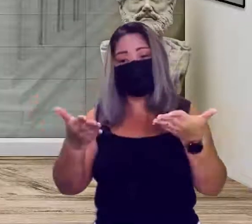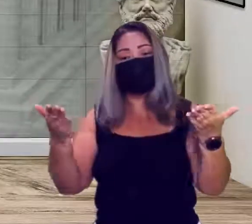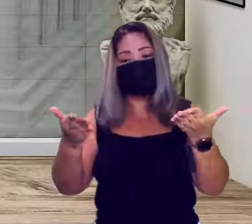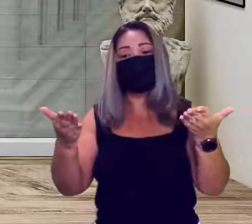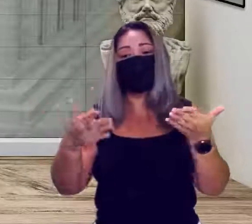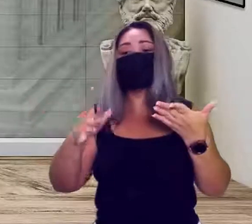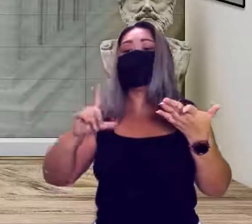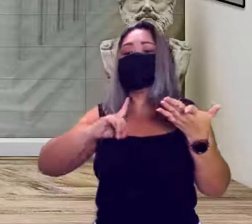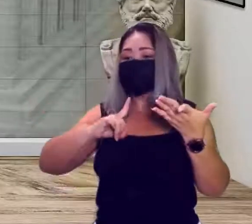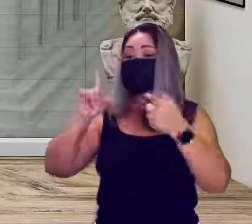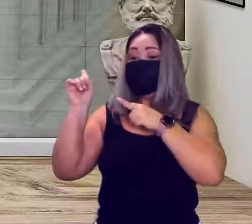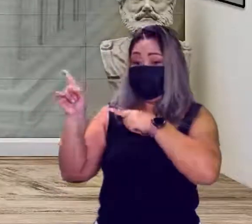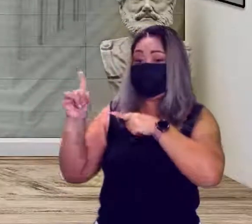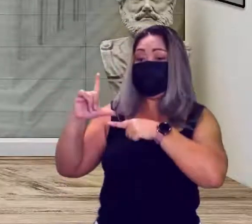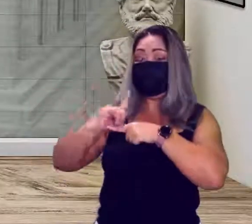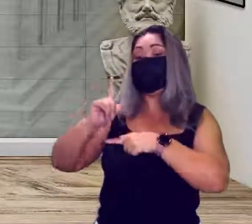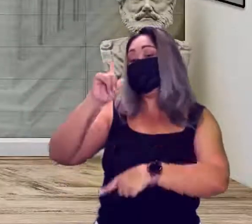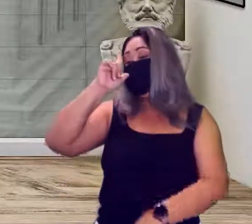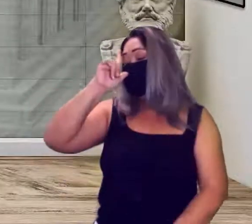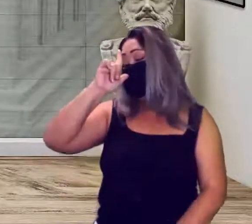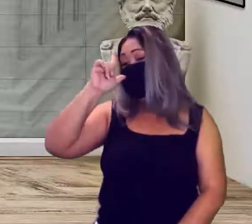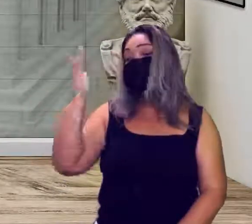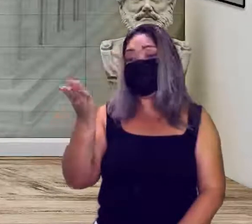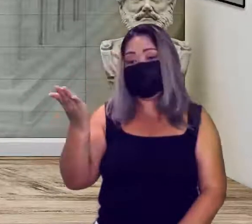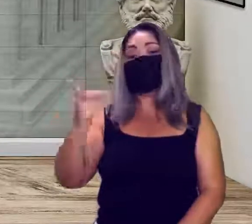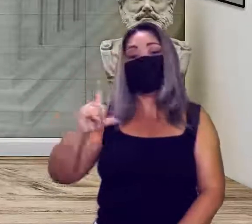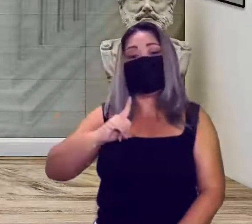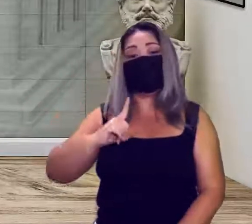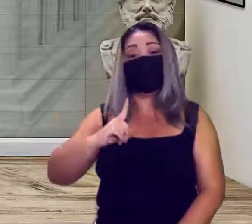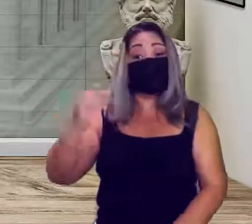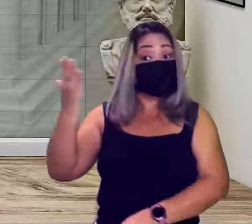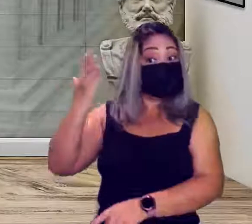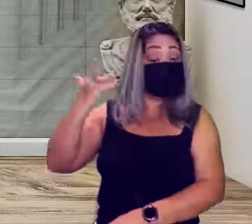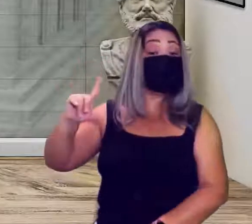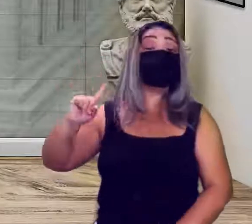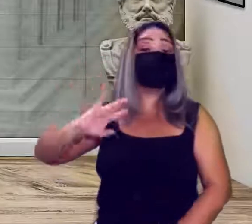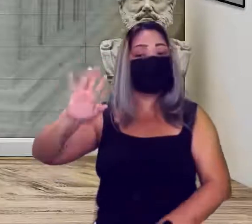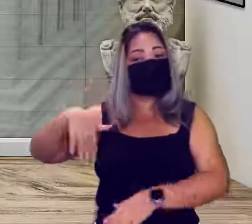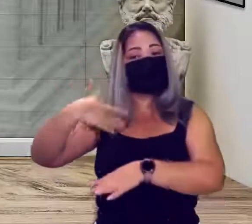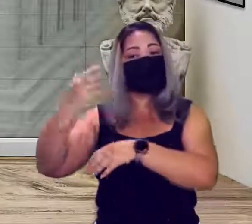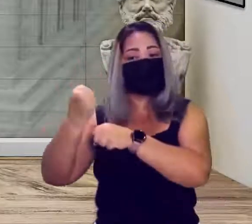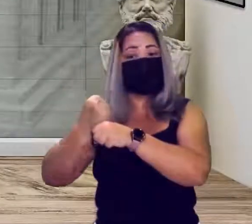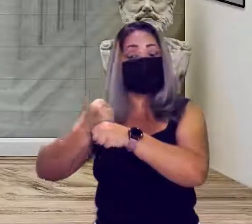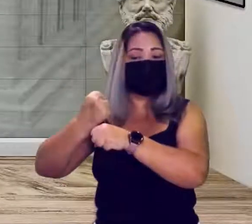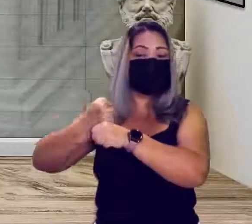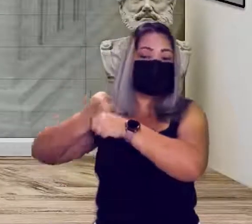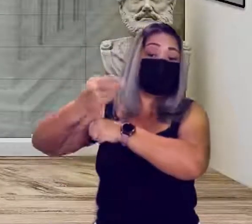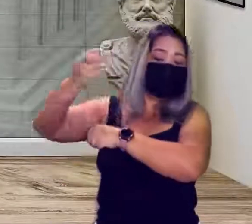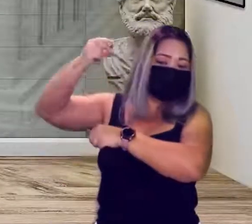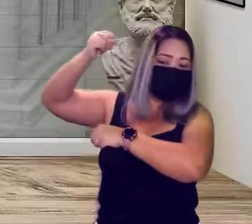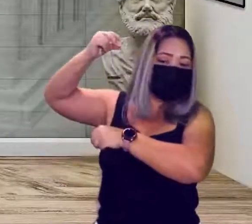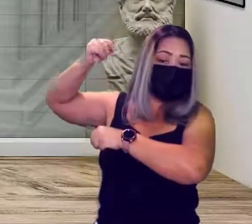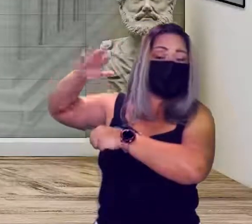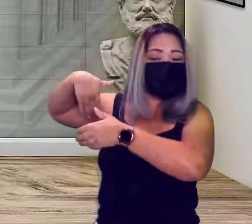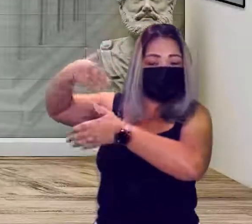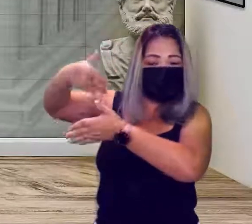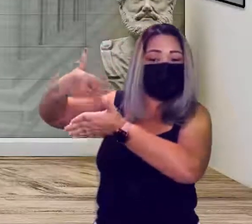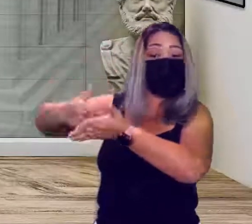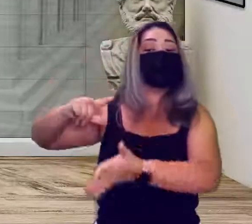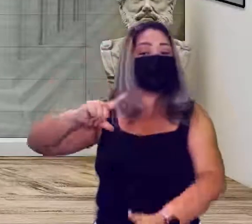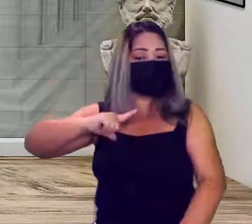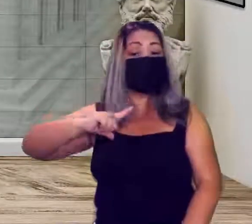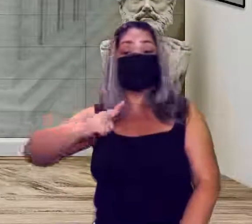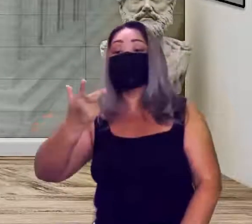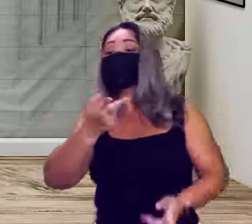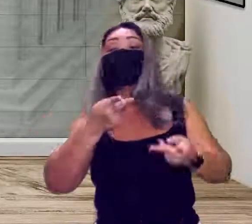essa estrutura lá na Grécia atual, né? Não é nem a Grécia Antiga. Porém, foi construído na Grécia Antiga, existe até hoje e é um ponto